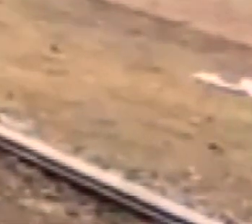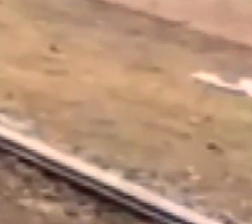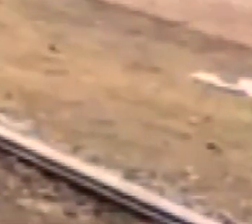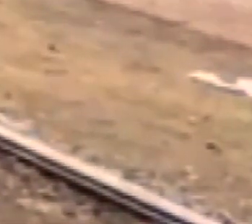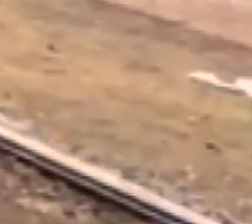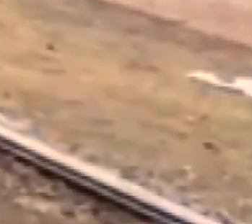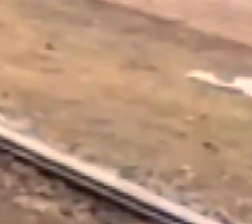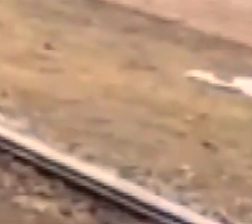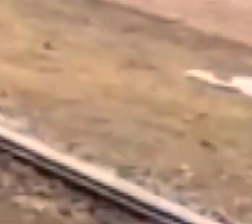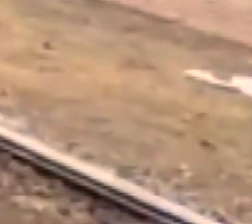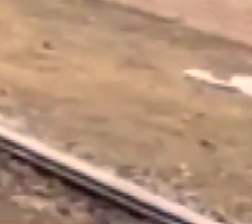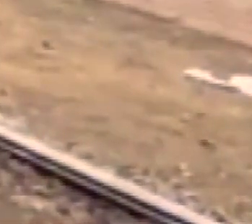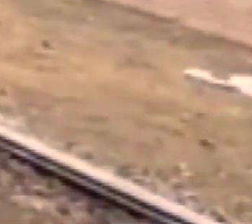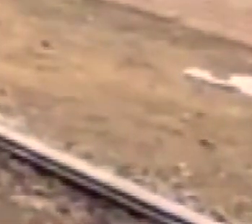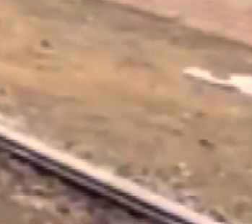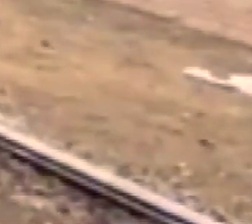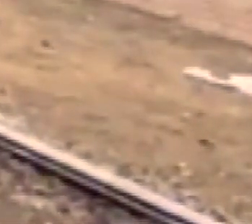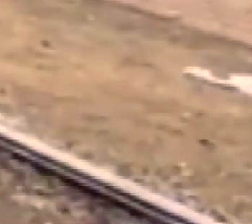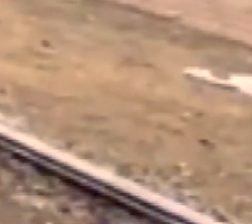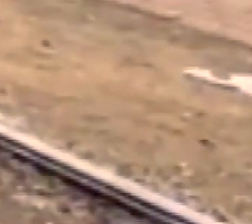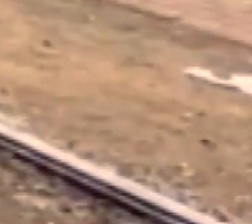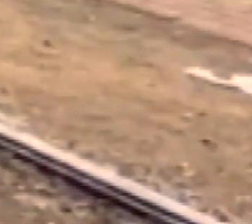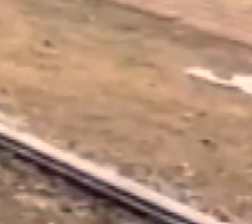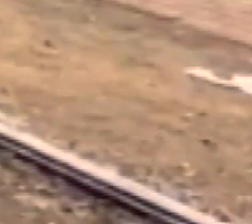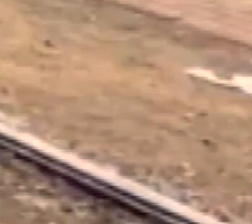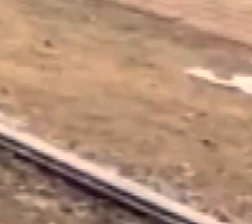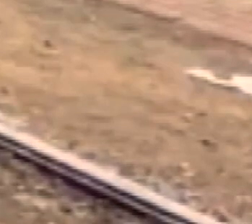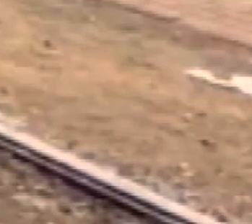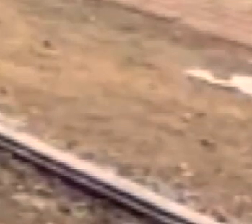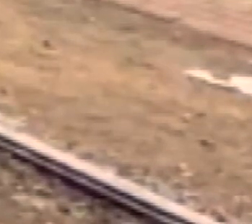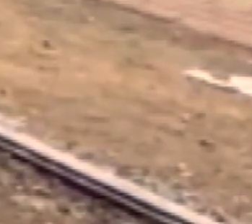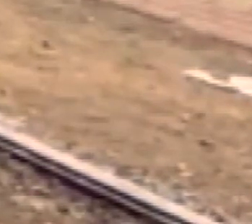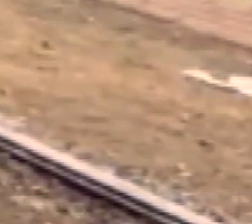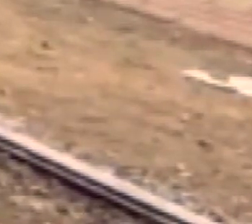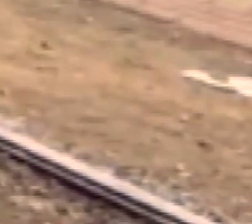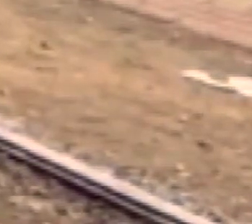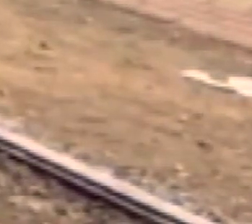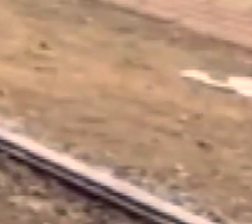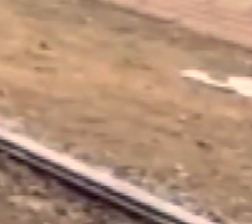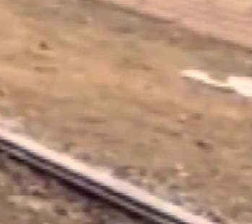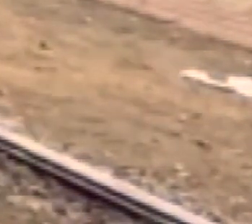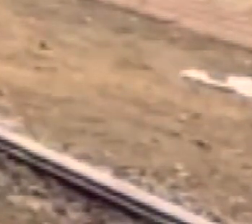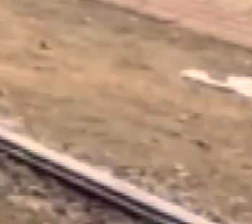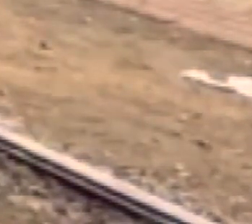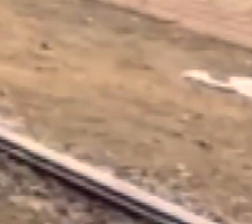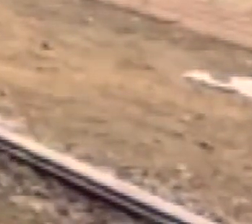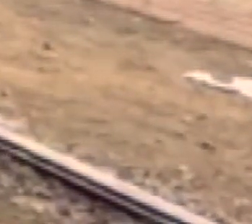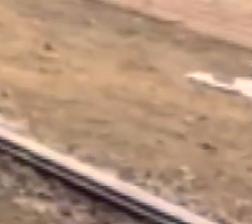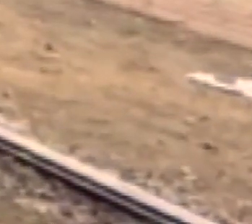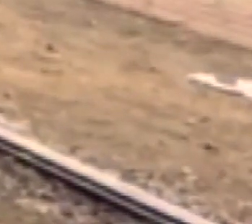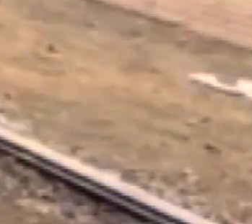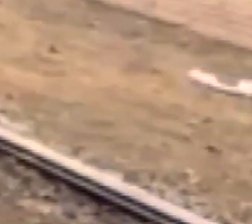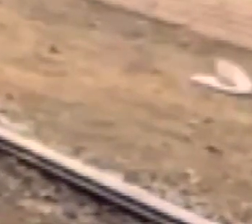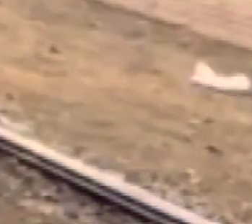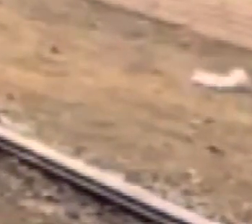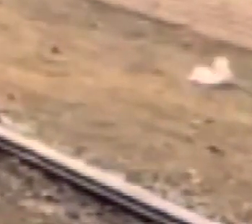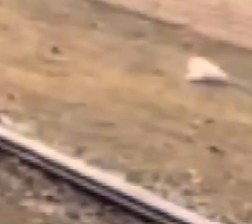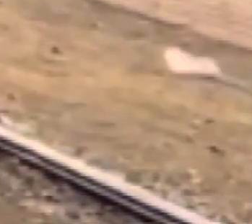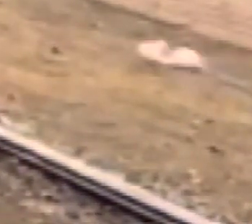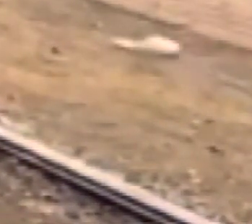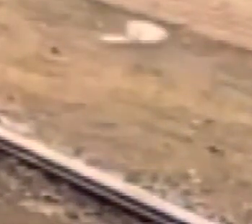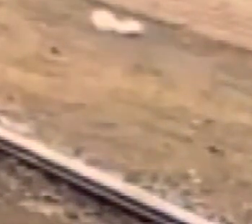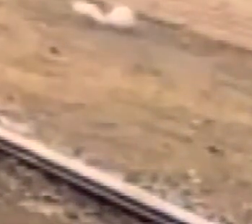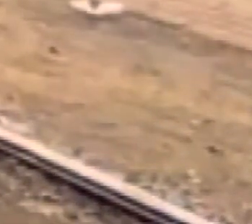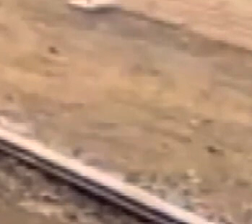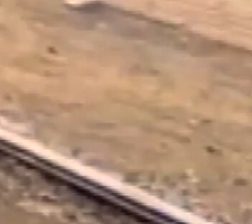em homenagem ao Dia do Surdo. Isso é muito bom. Venham, pode